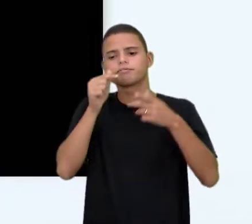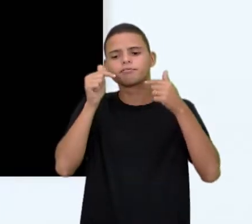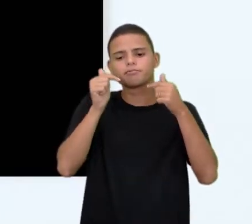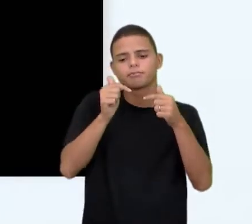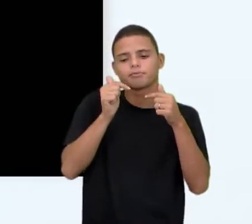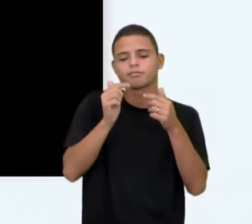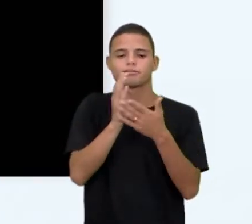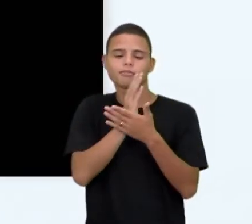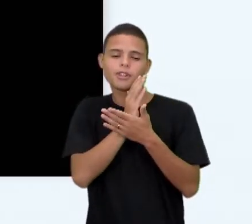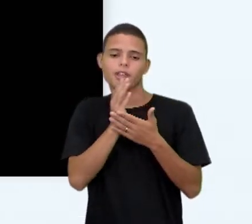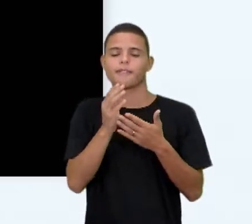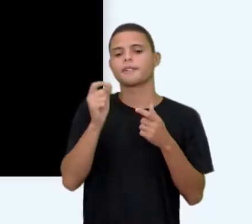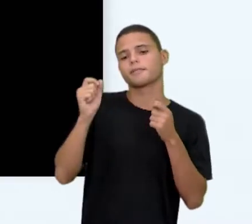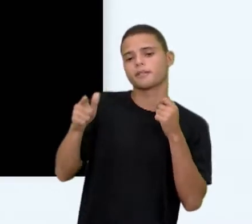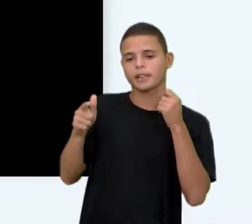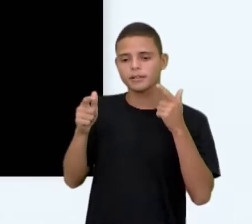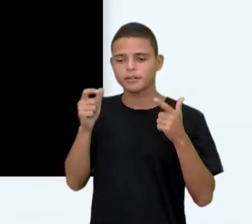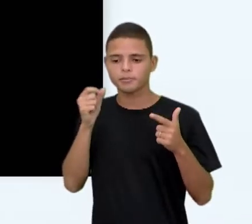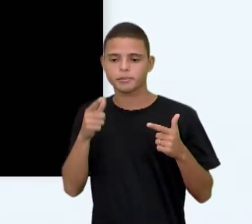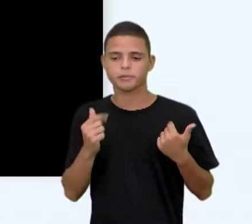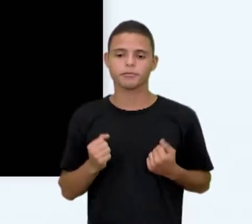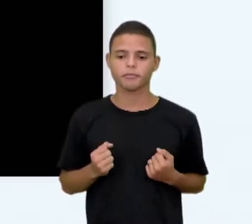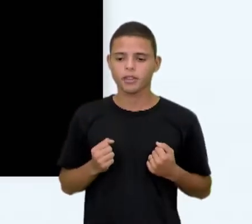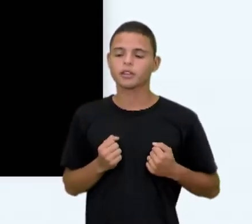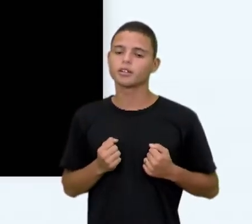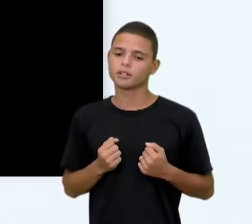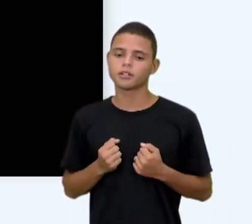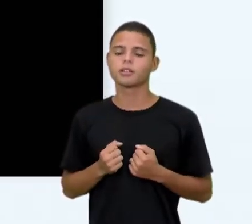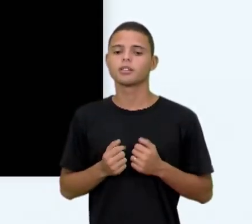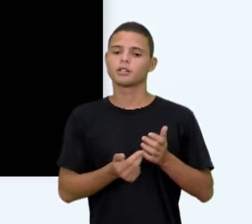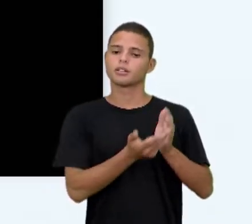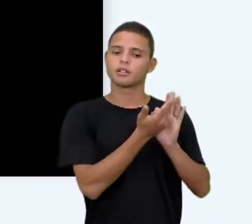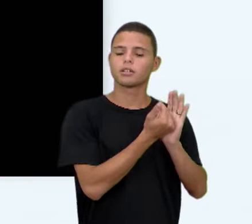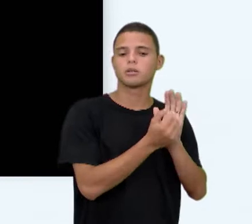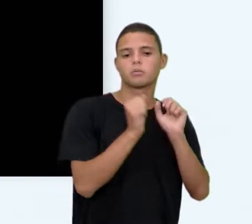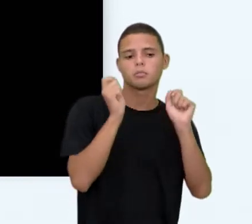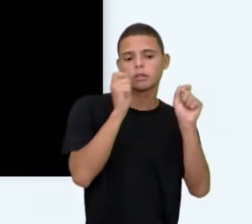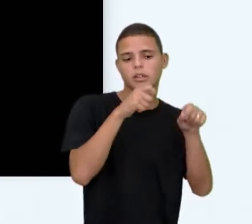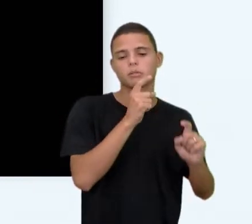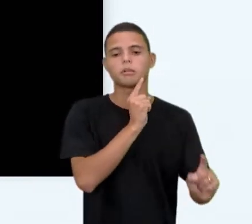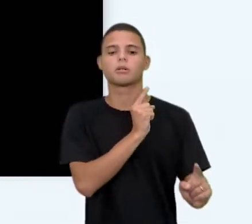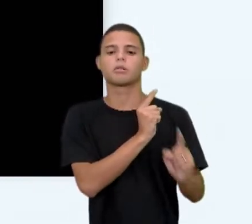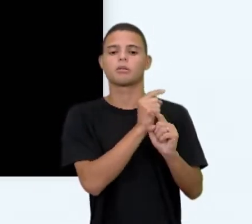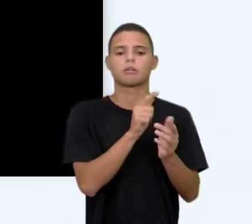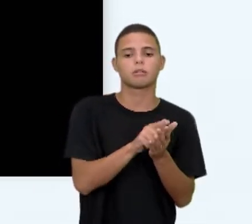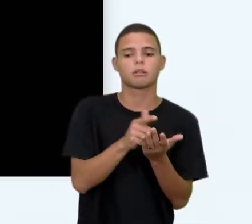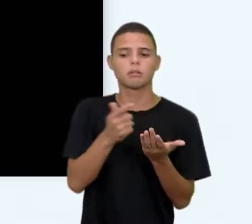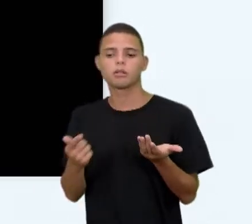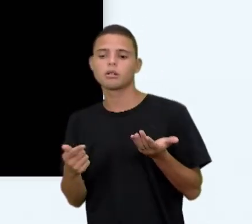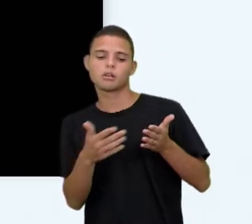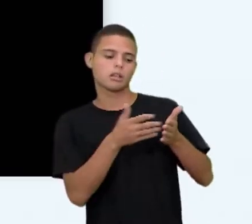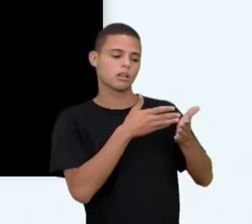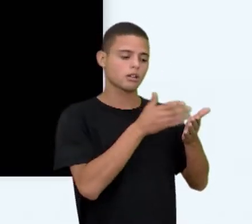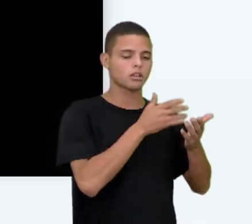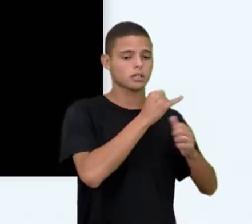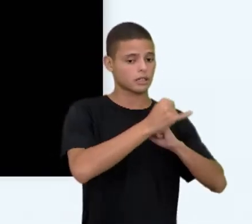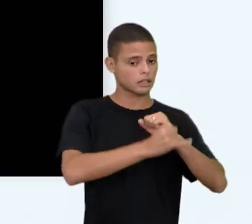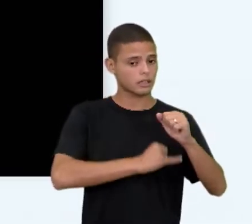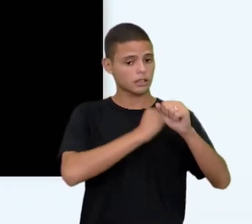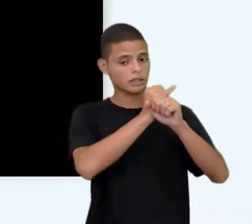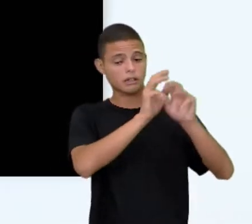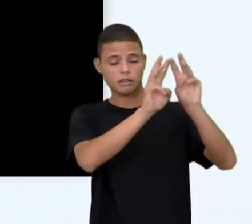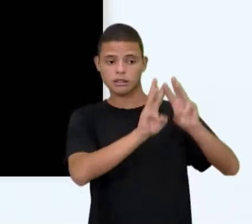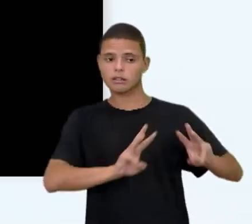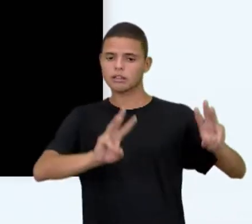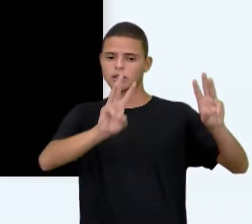fazer piada. Os cartoons podem ser encontrados em jornais, revistas e sites, e seus temas